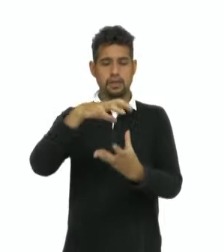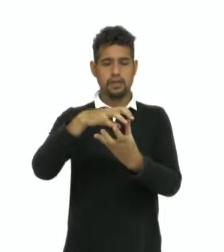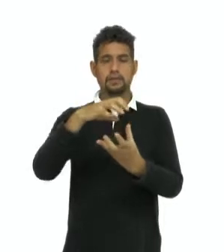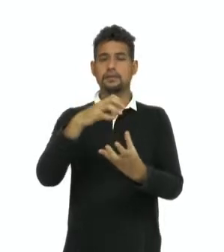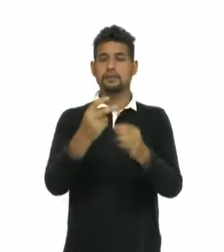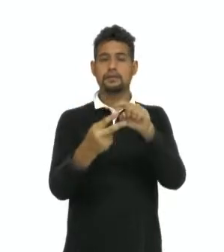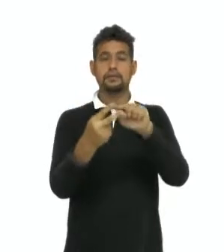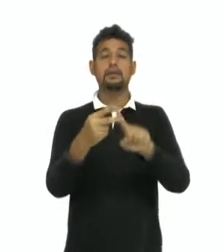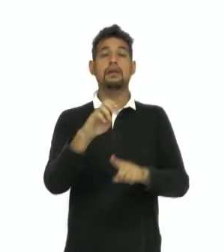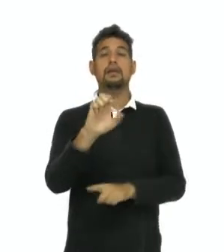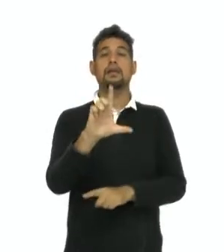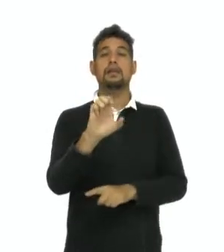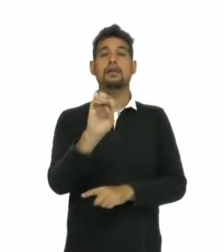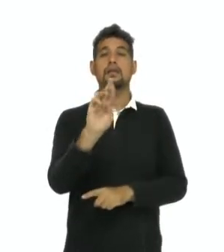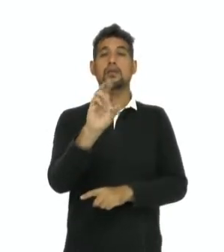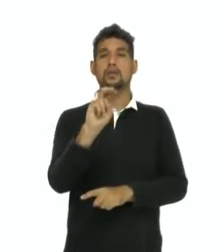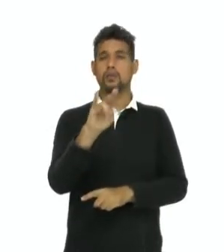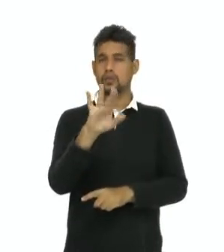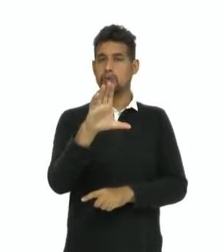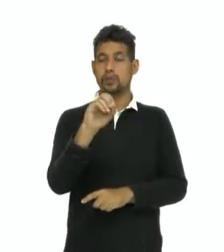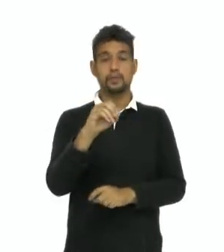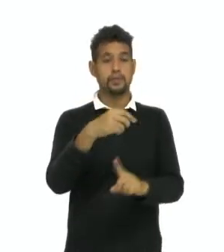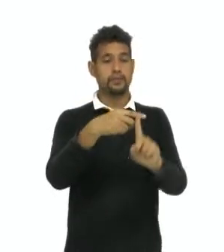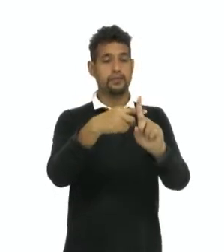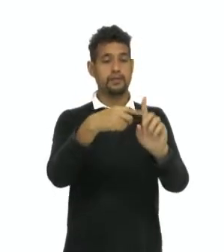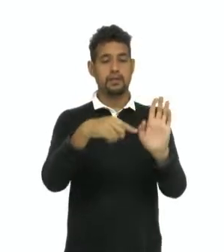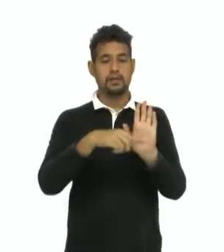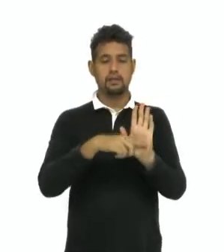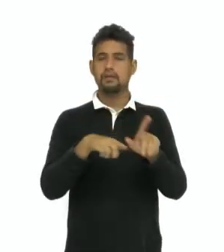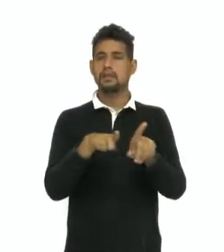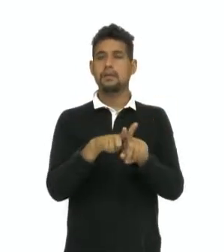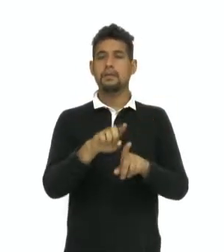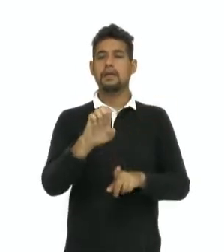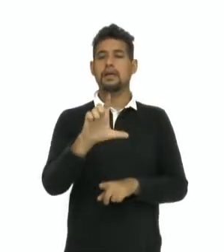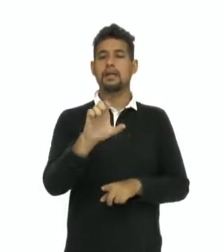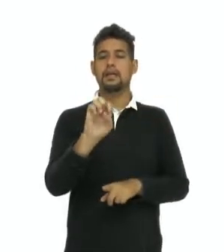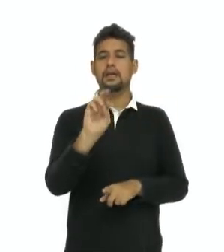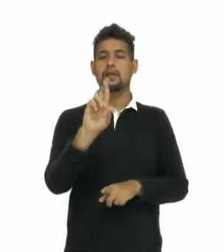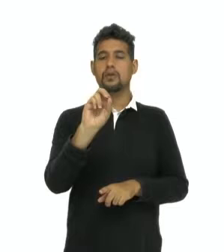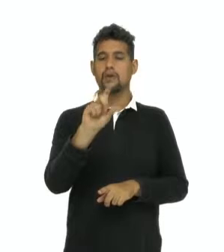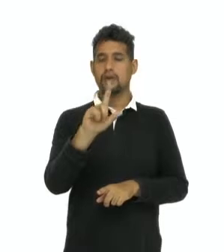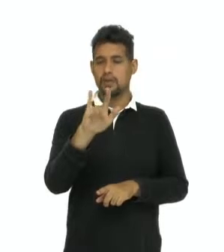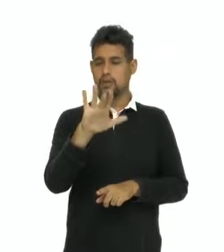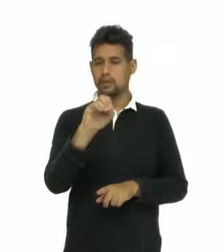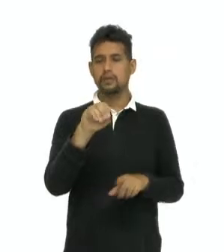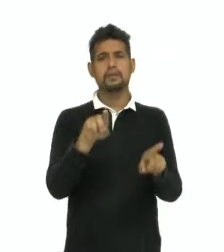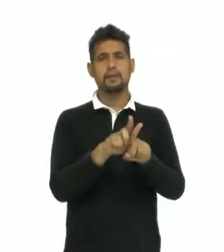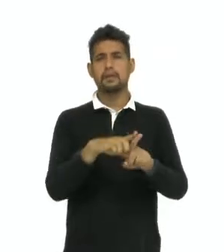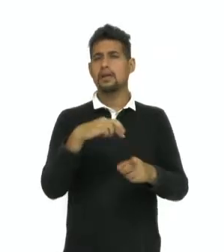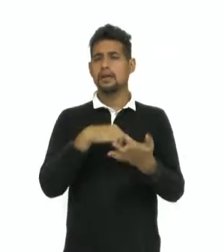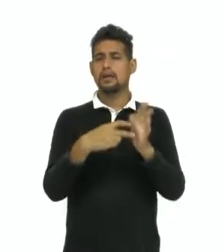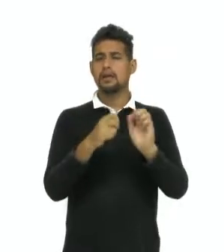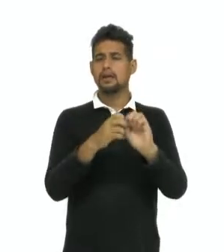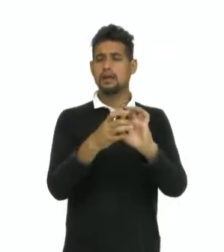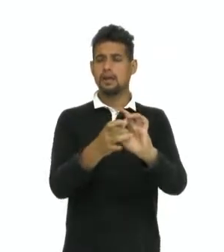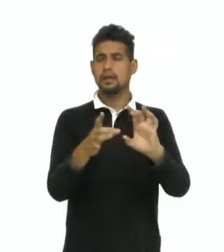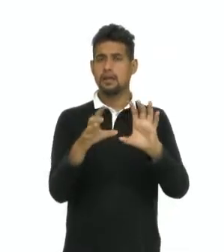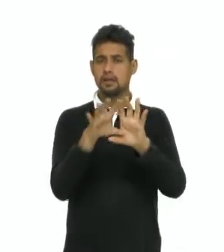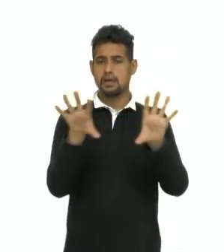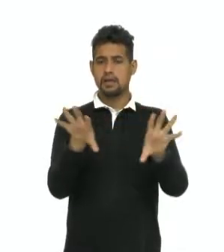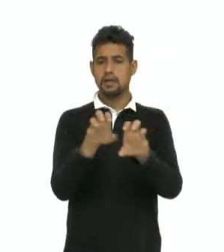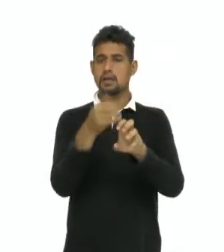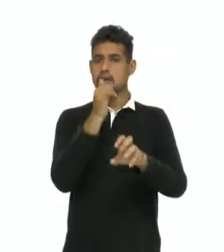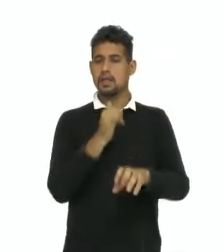dois eletrodos, polo positivo e polo negativo, e um eletrólito, que é a ponte salina, que possibilita a condução de